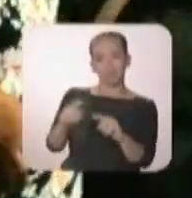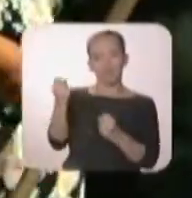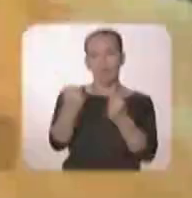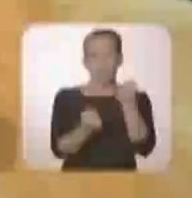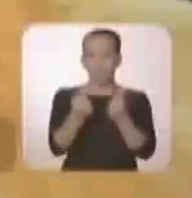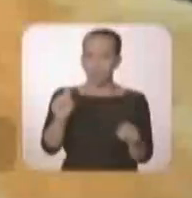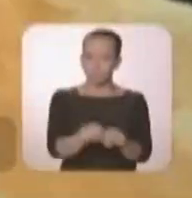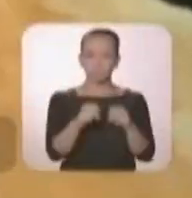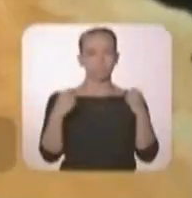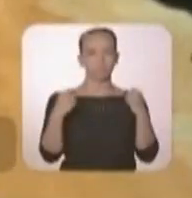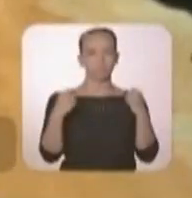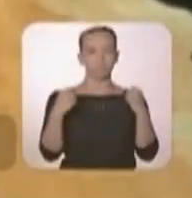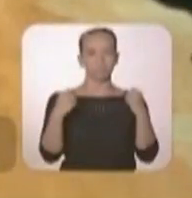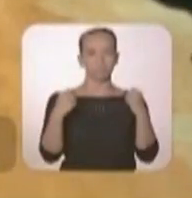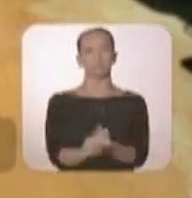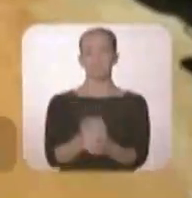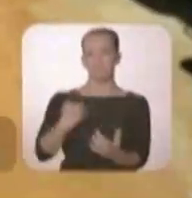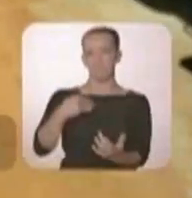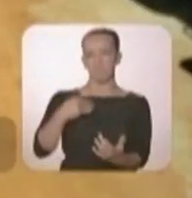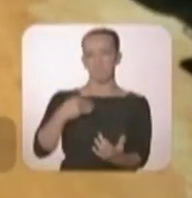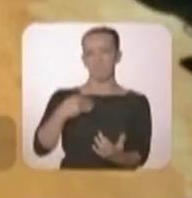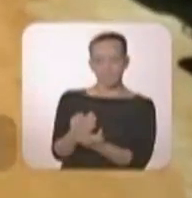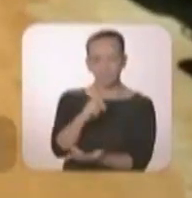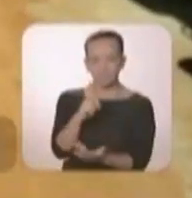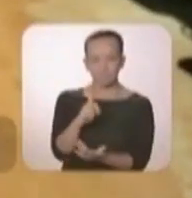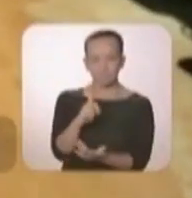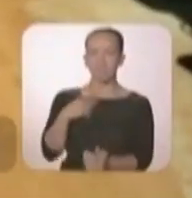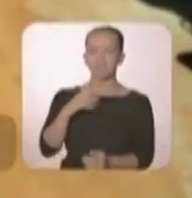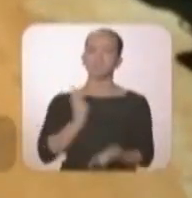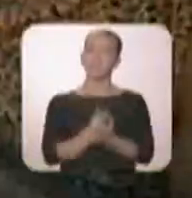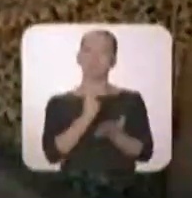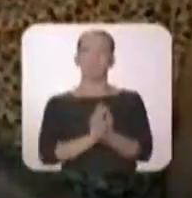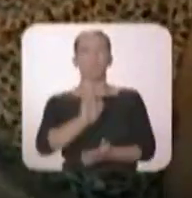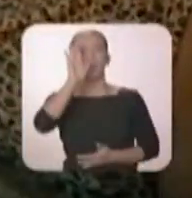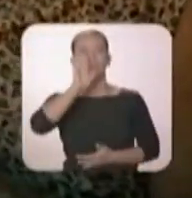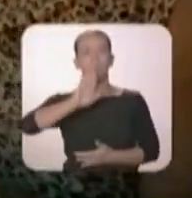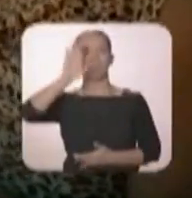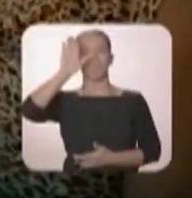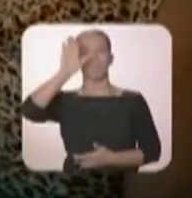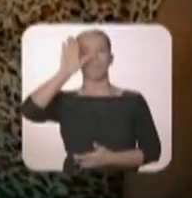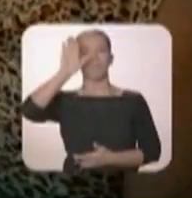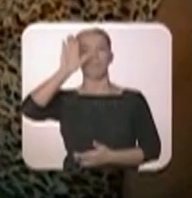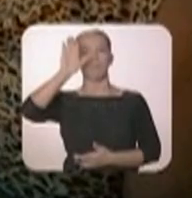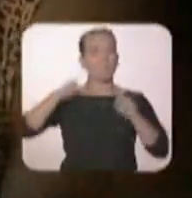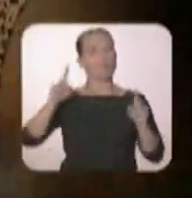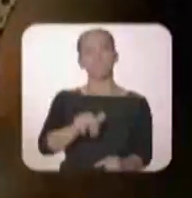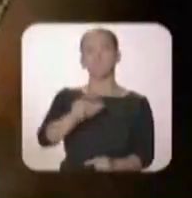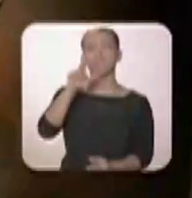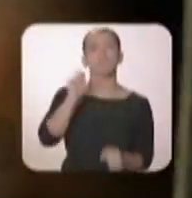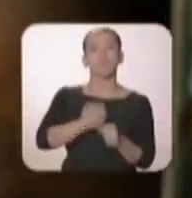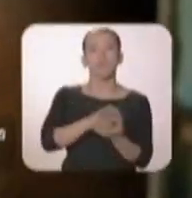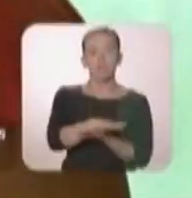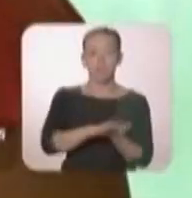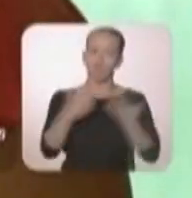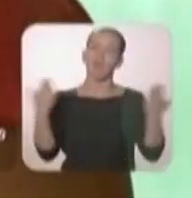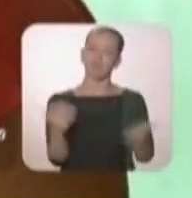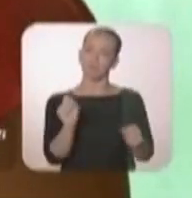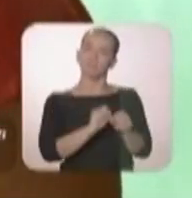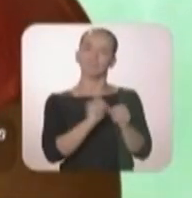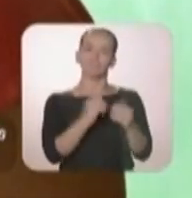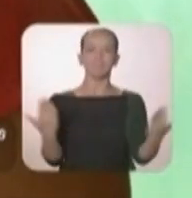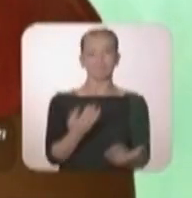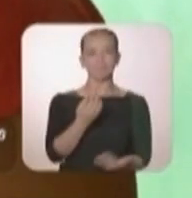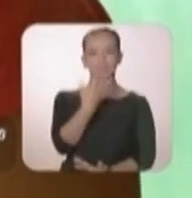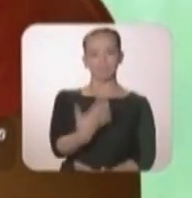estragando. Ela gritava não, porque sempre promessa, promessa, promessa, né? E nunca ninguém fez nada. Agora tá feito, agora tá bom. Isso aqui a